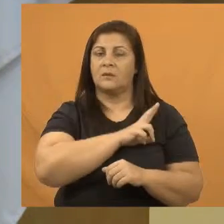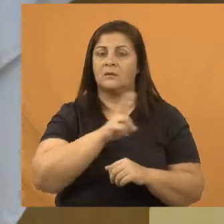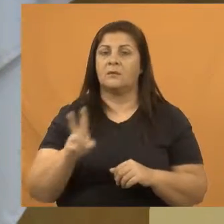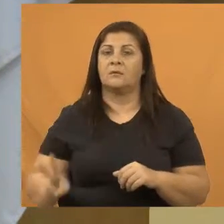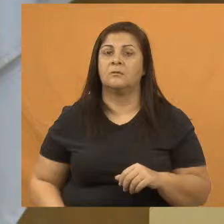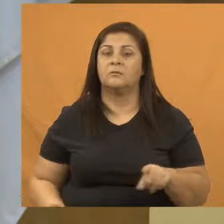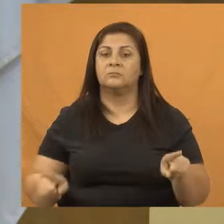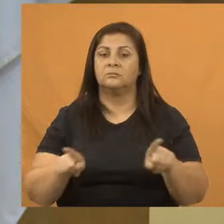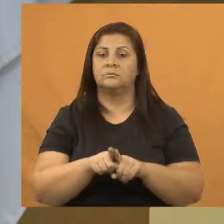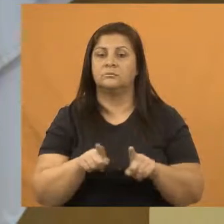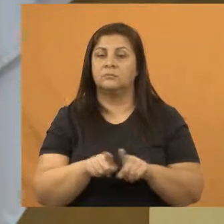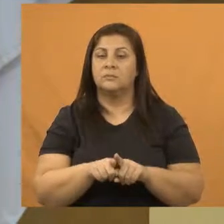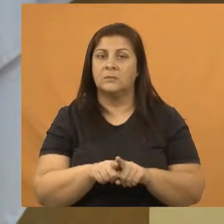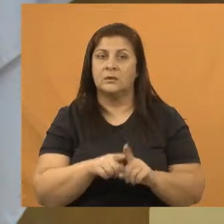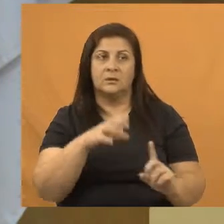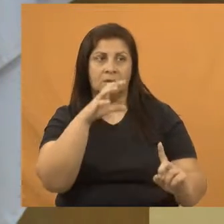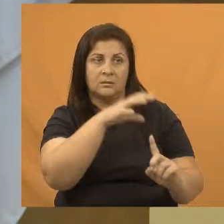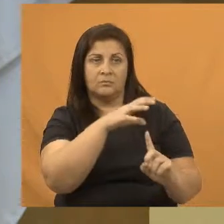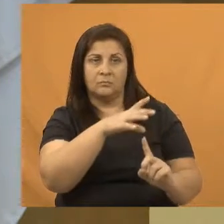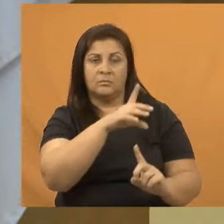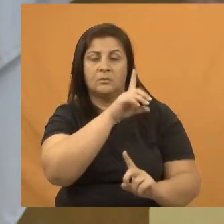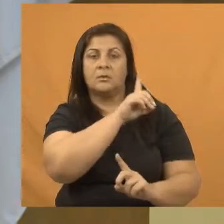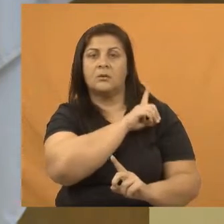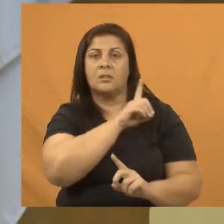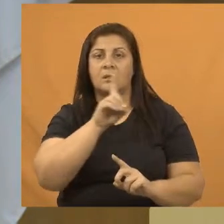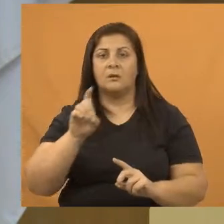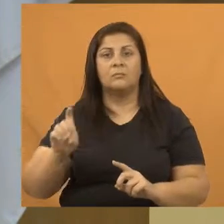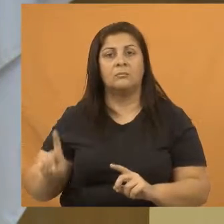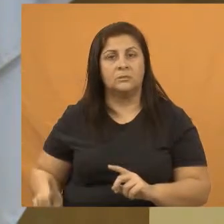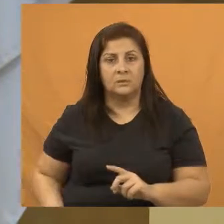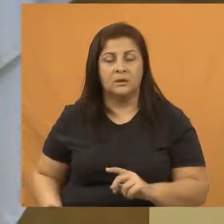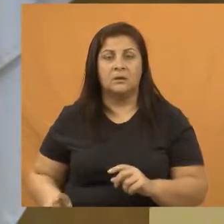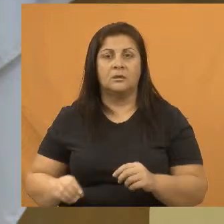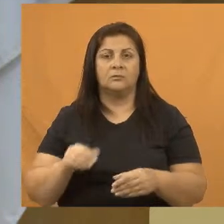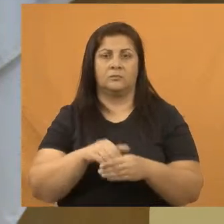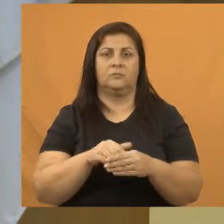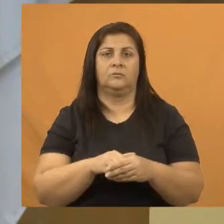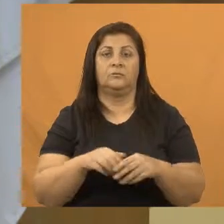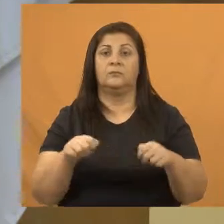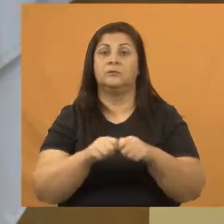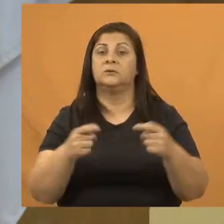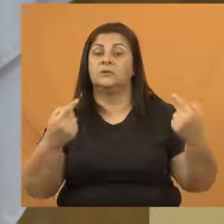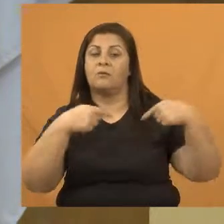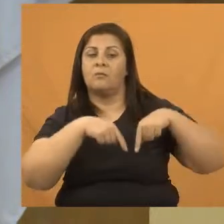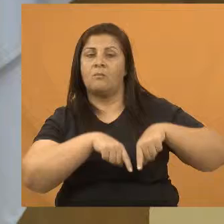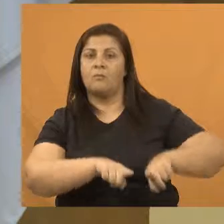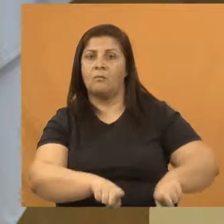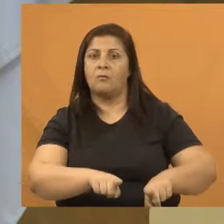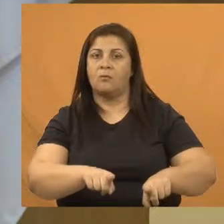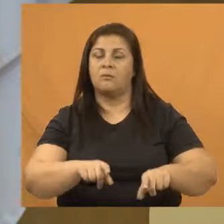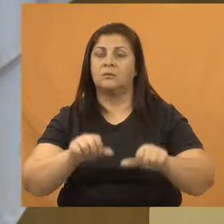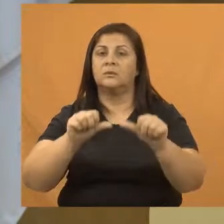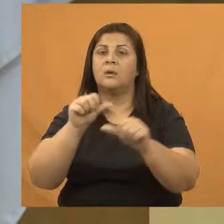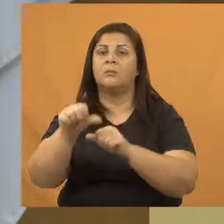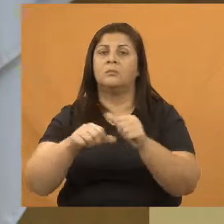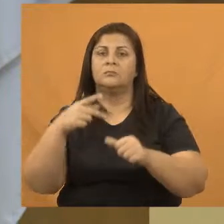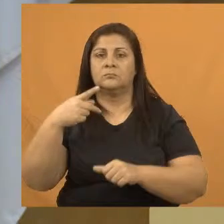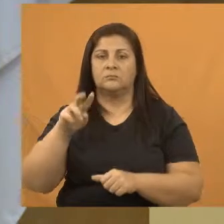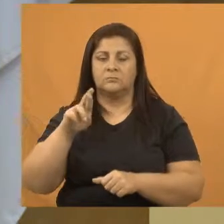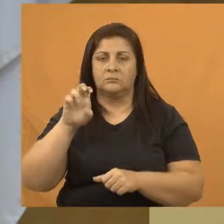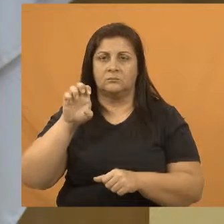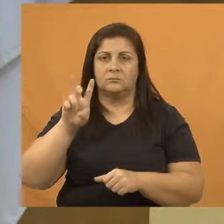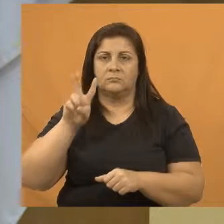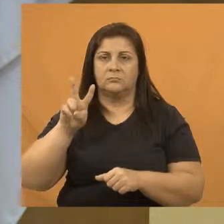também pressionar os deputados que vocês apoiaram, para que eles votem contra essa reforma da Previdência. que retira cada